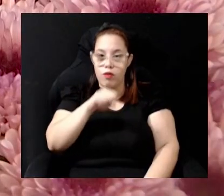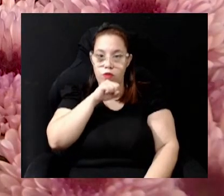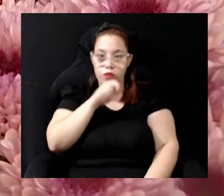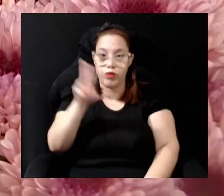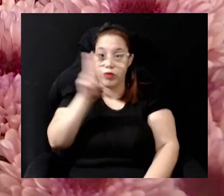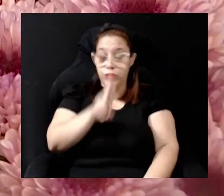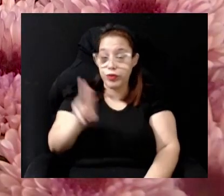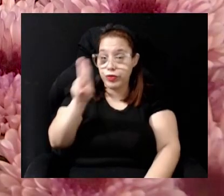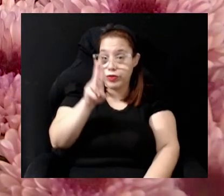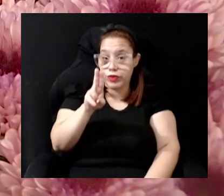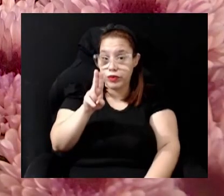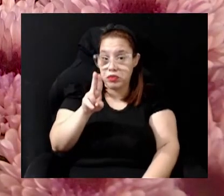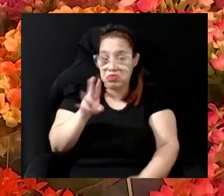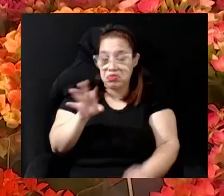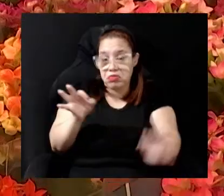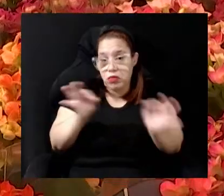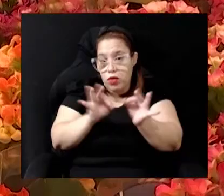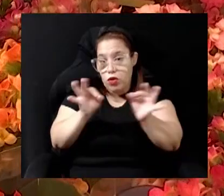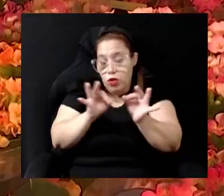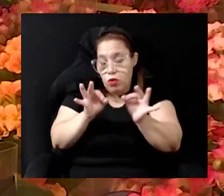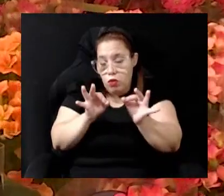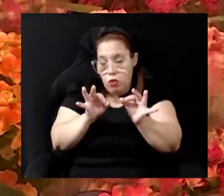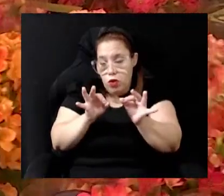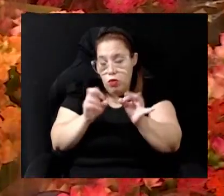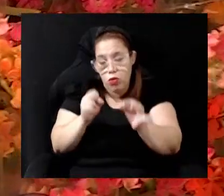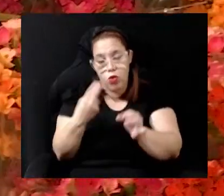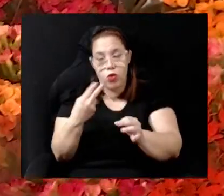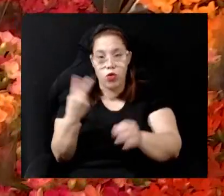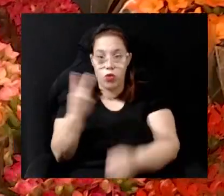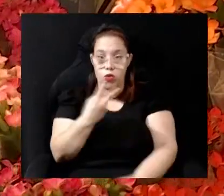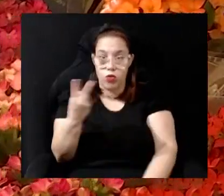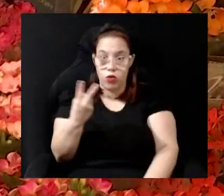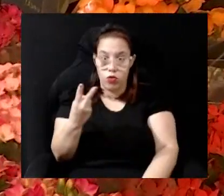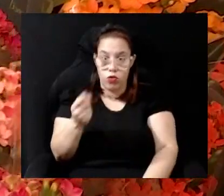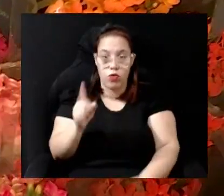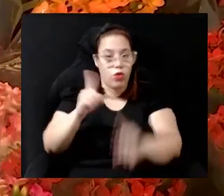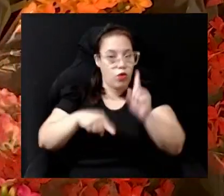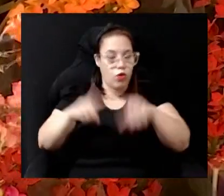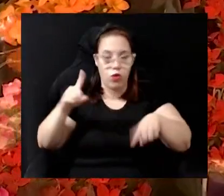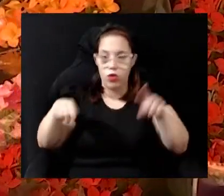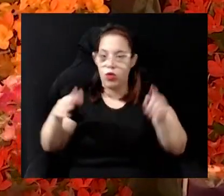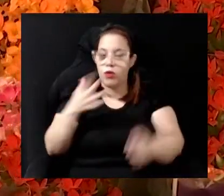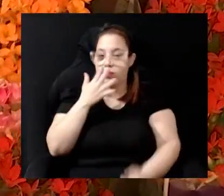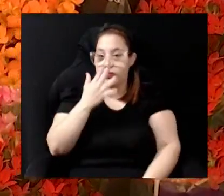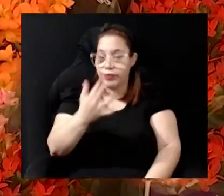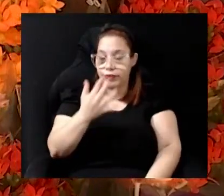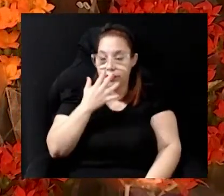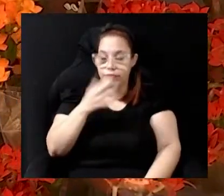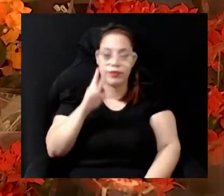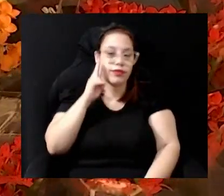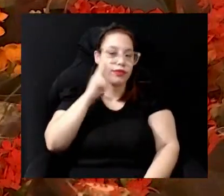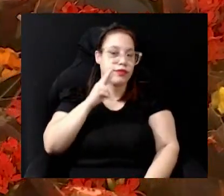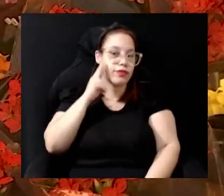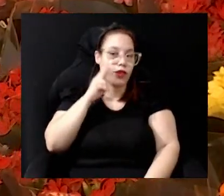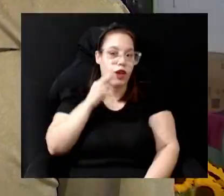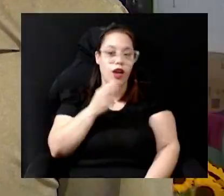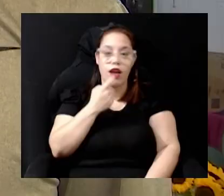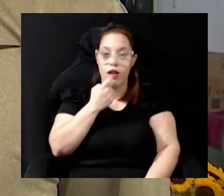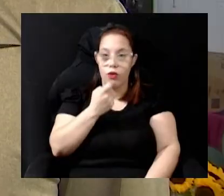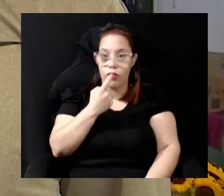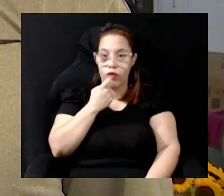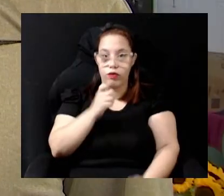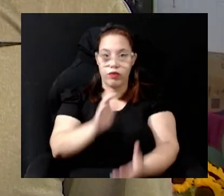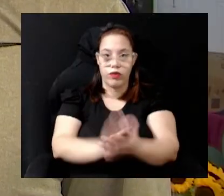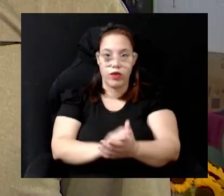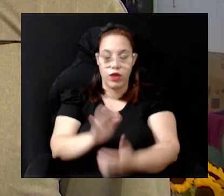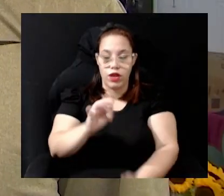flores simples ou duplas, que podem ser encontradas em várias tonalidades, indo do rosa ao vermelho. Tainan